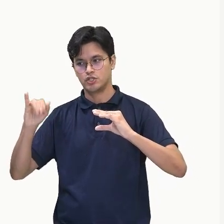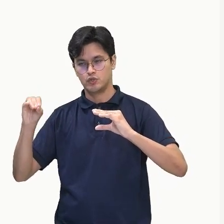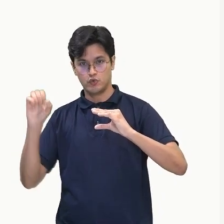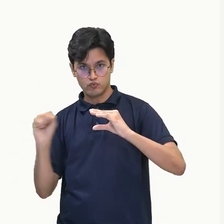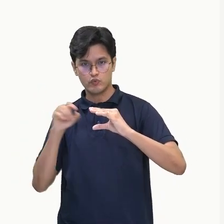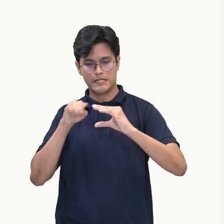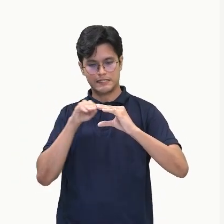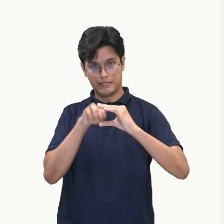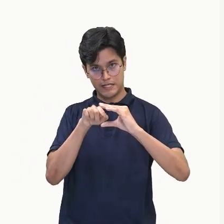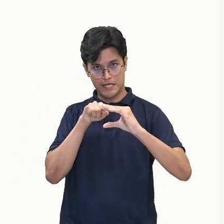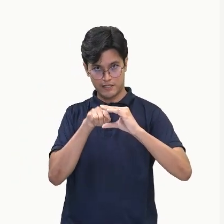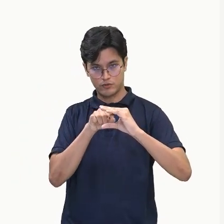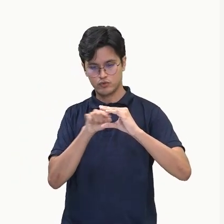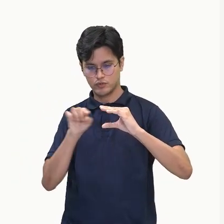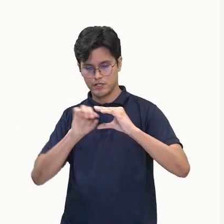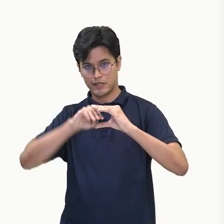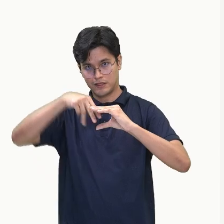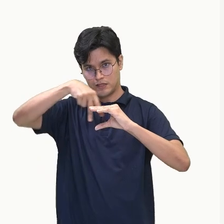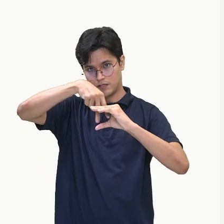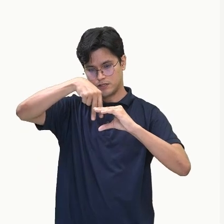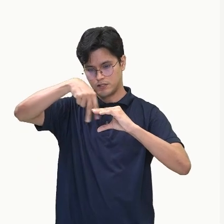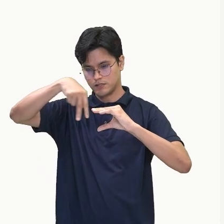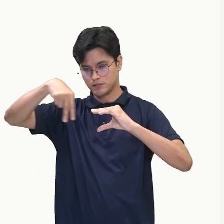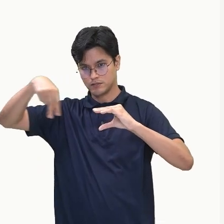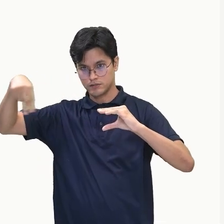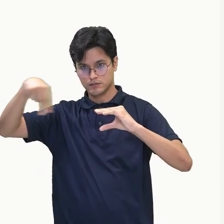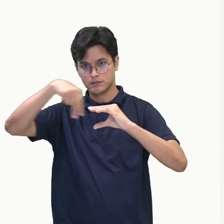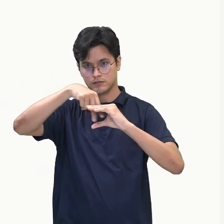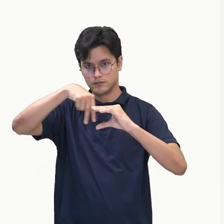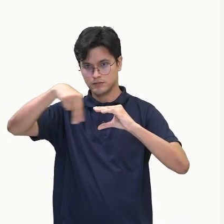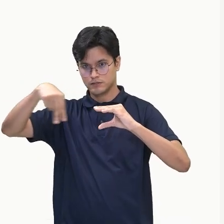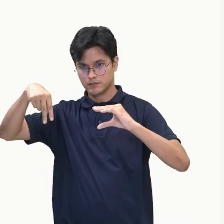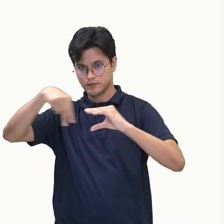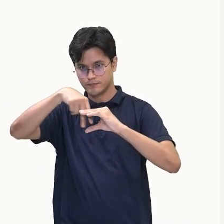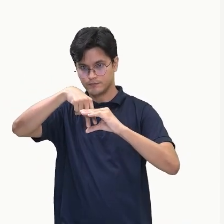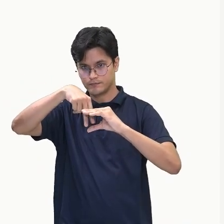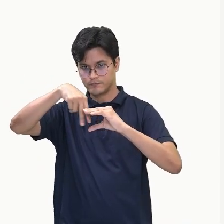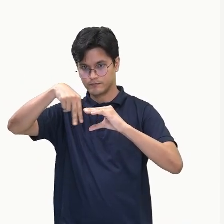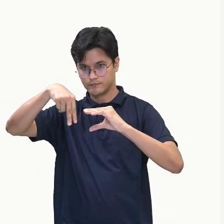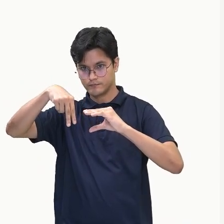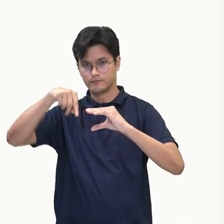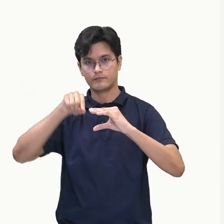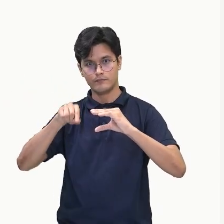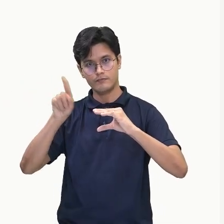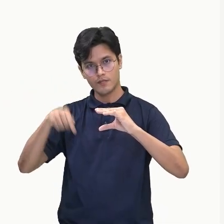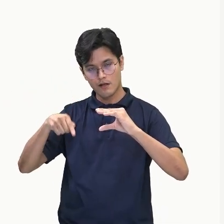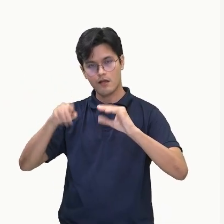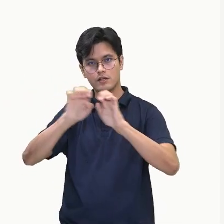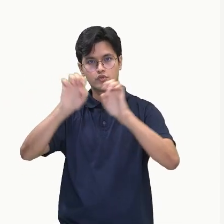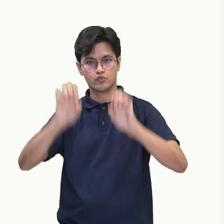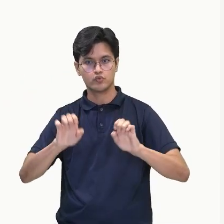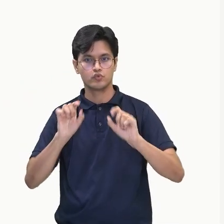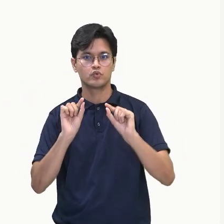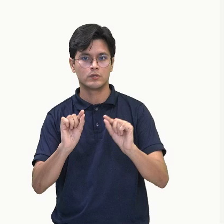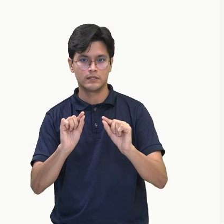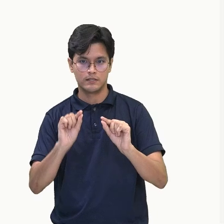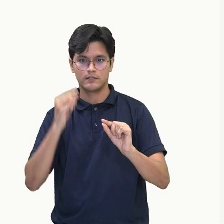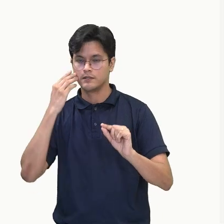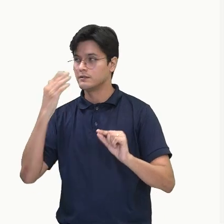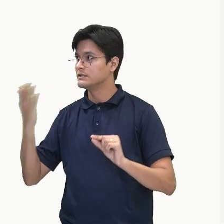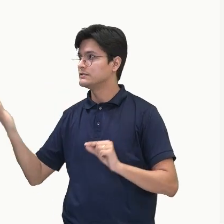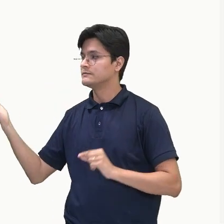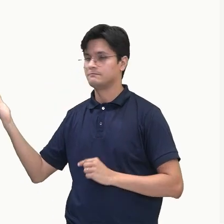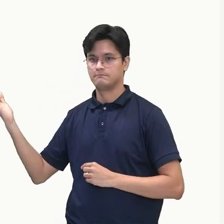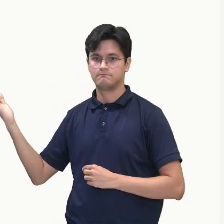nós temos aí essas perninhas, uma de encontro à outra, que são estruturas, como é que eu